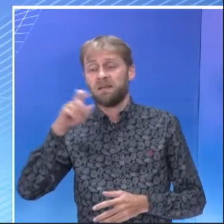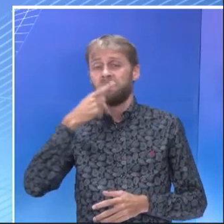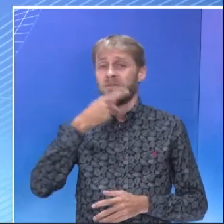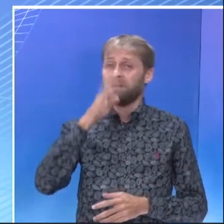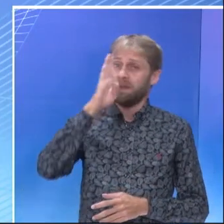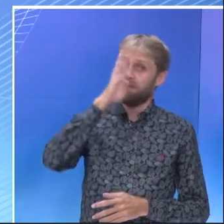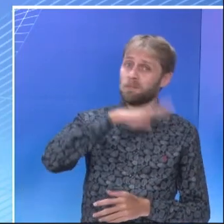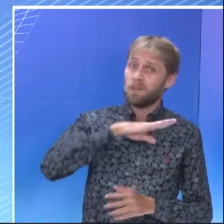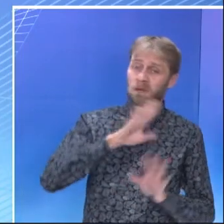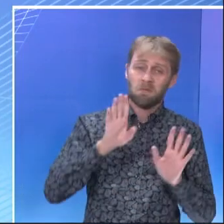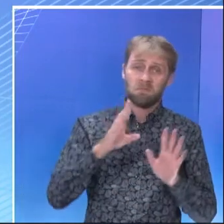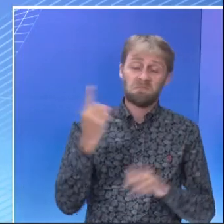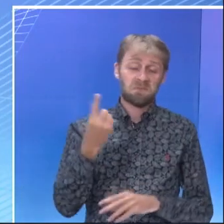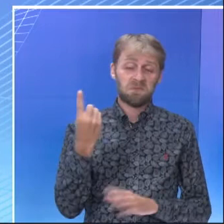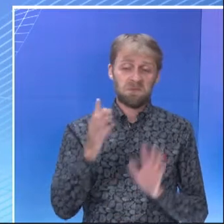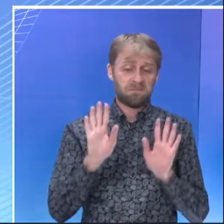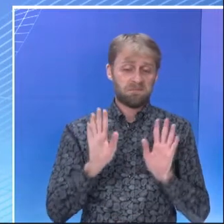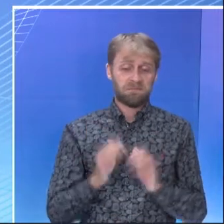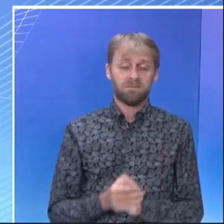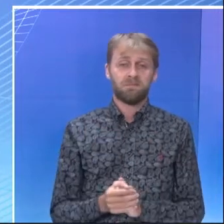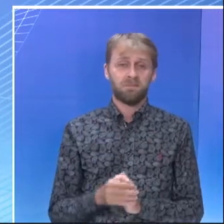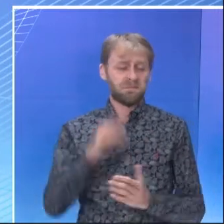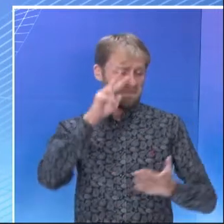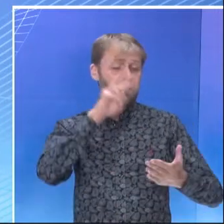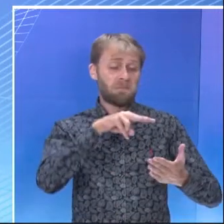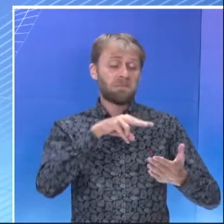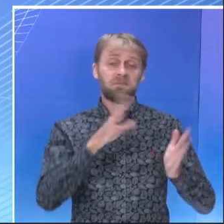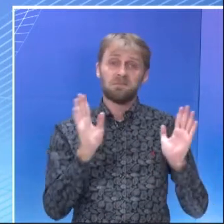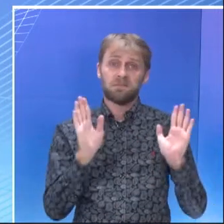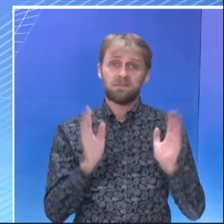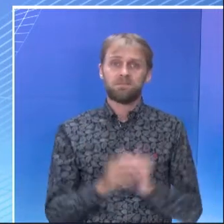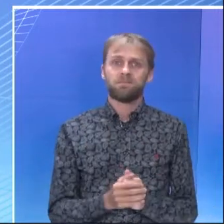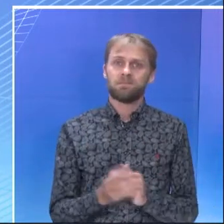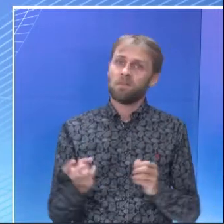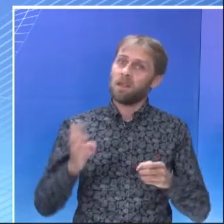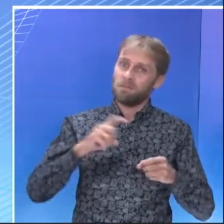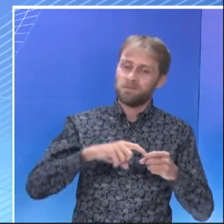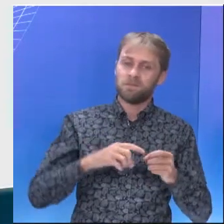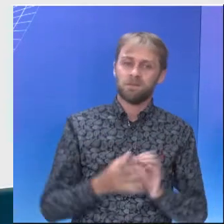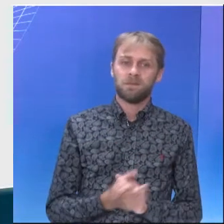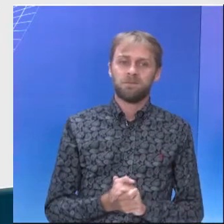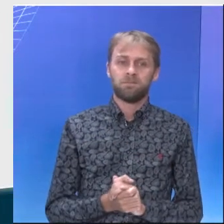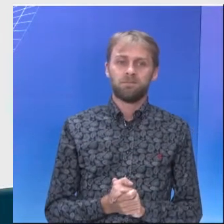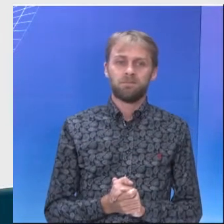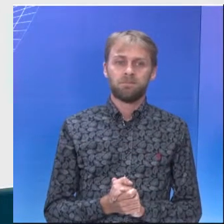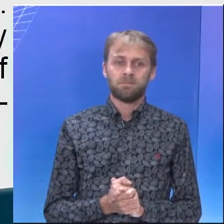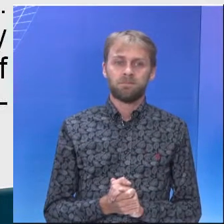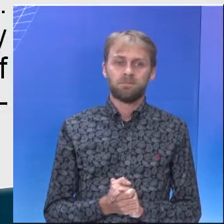de forma negativa, é uma crítica, né? Vamos ver se é uma crítica, se é um elogio? Vamos lá para as dicas?